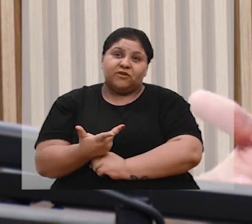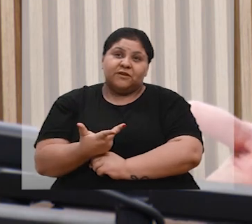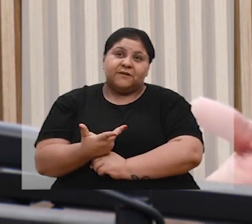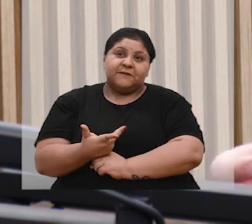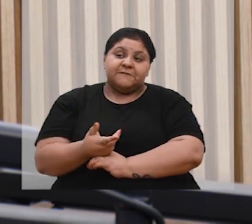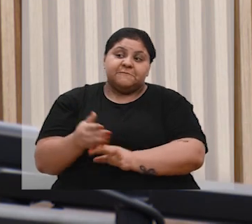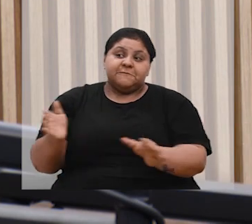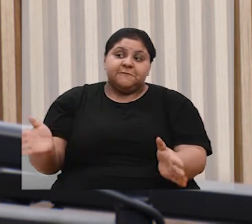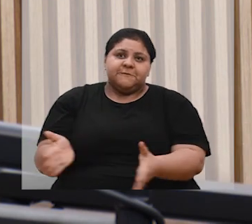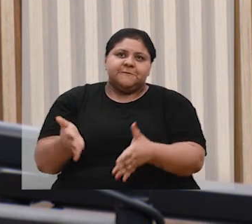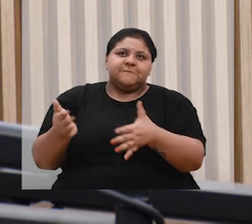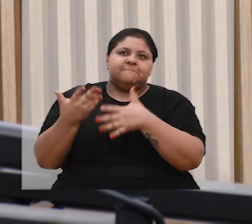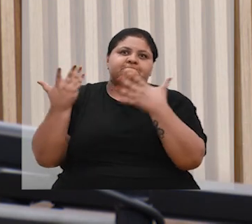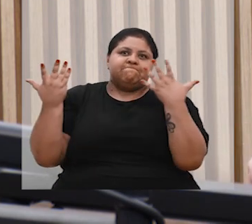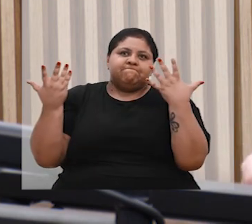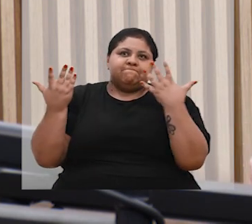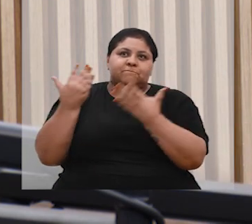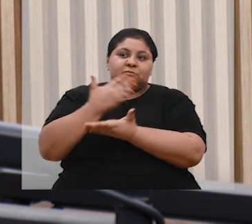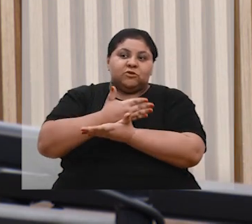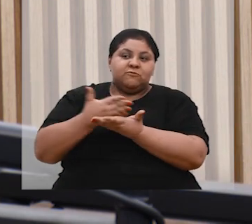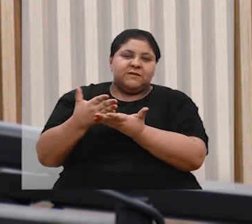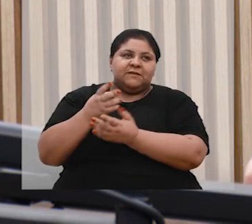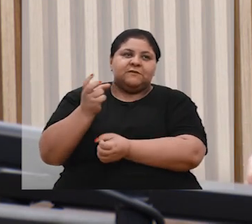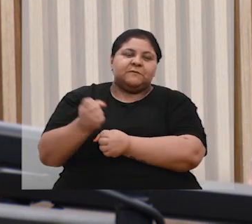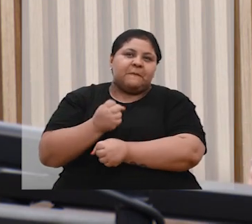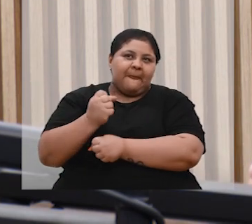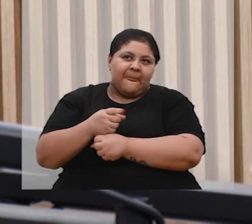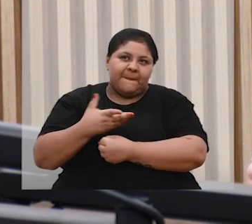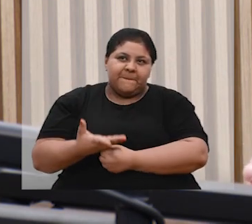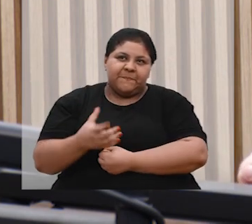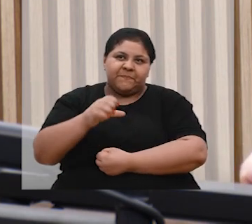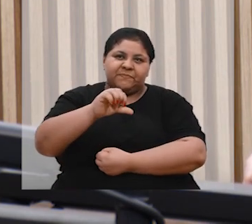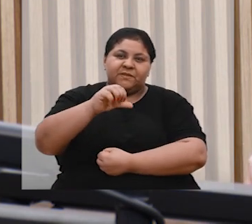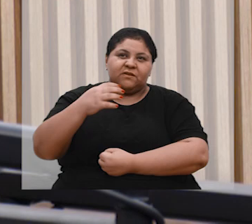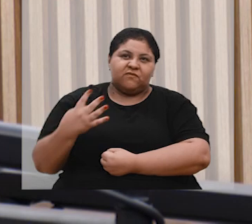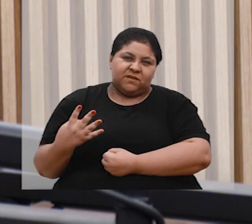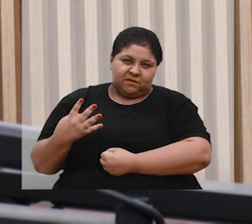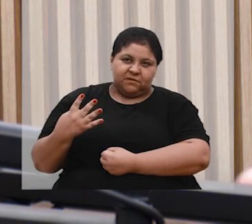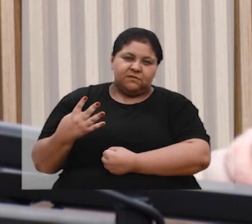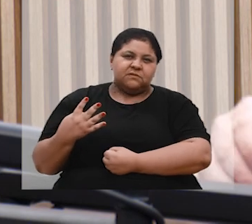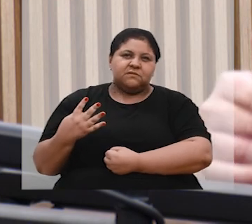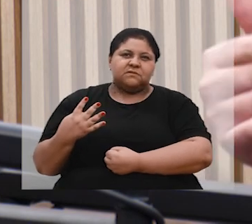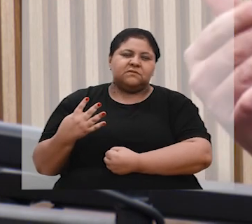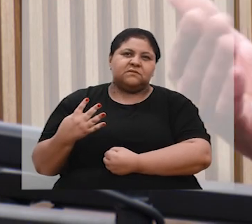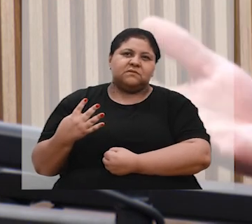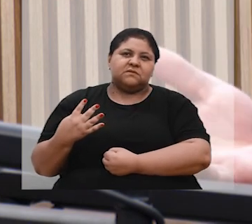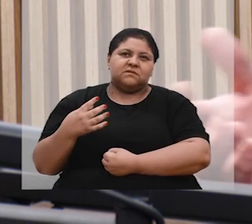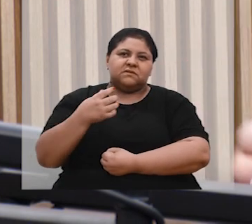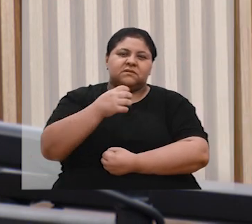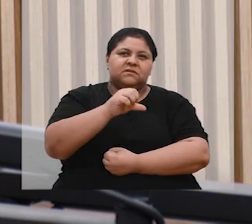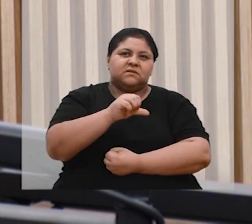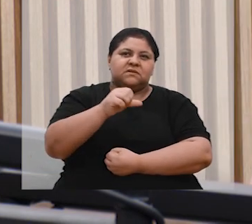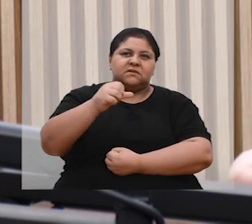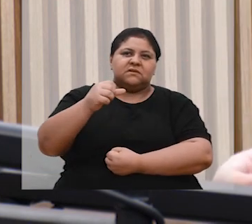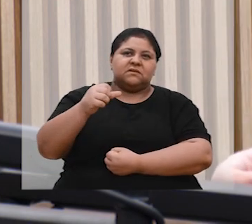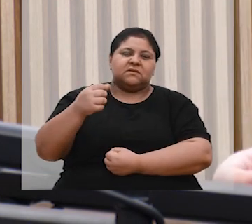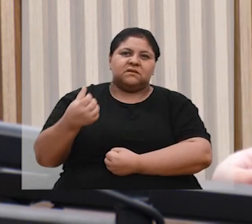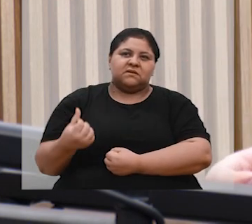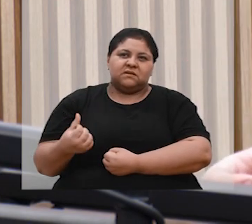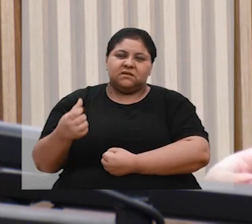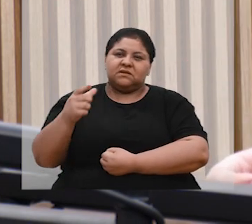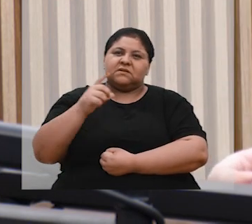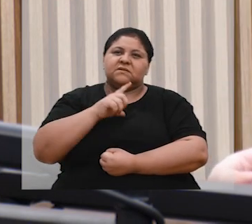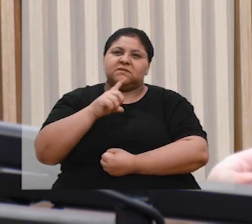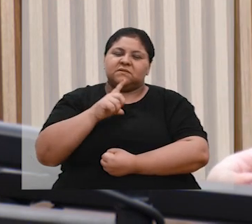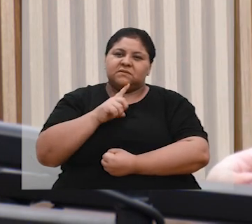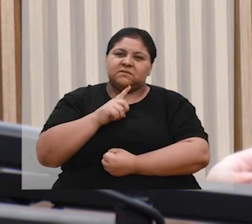que motiva o reinício das obras em 94. E em 96 a gente vai